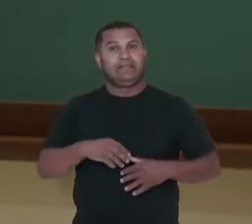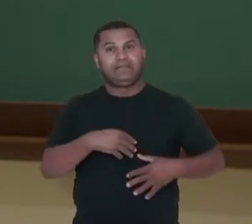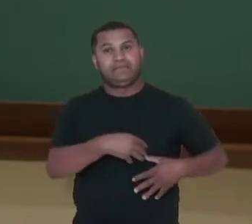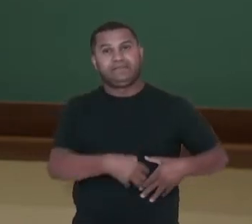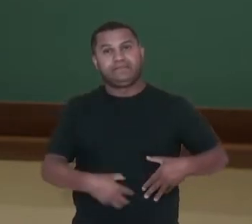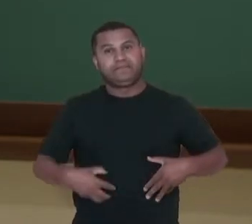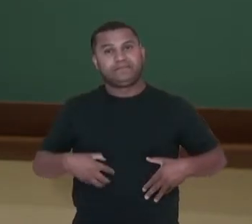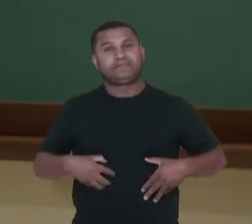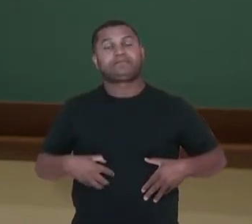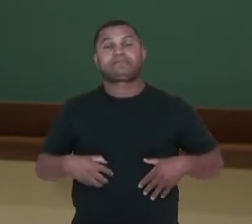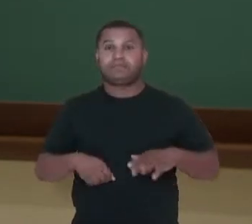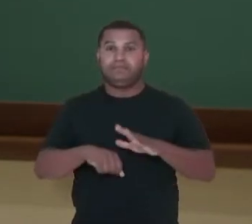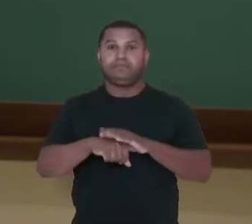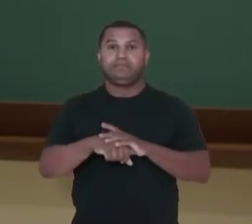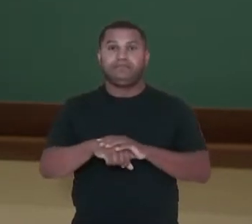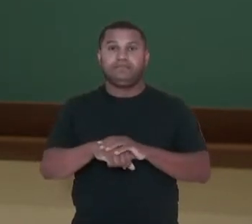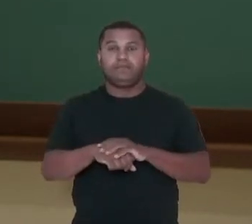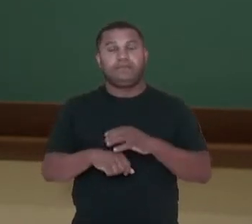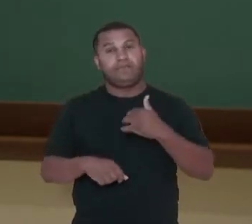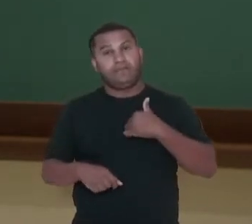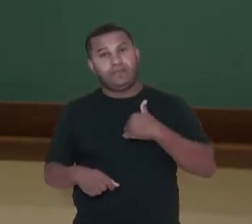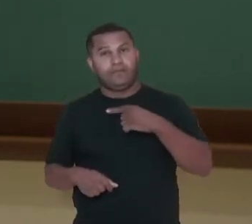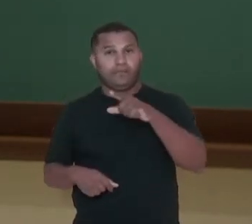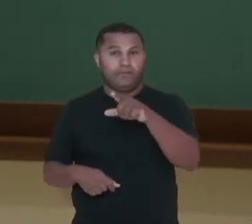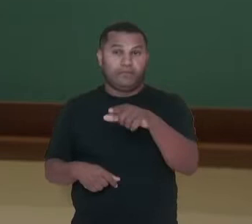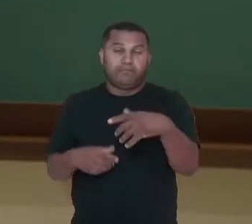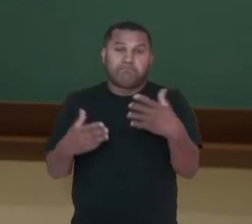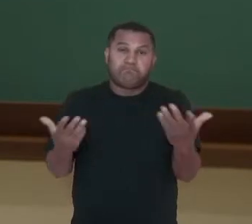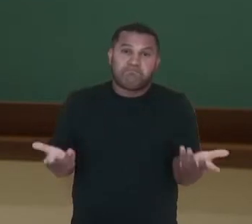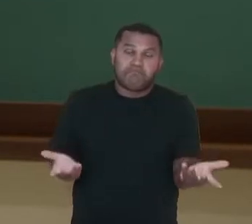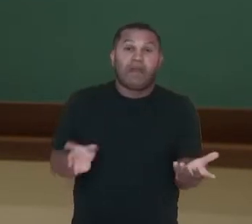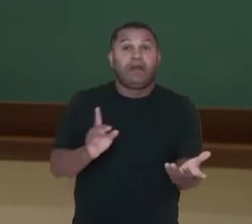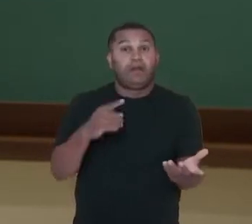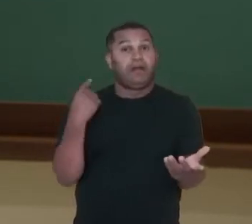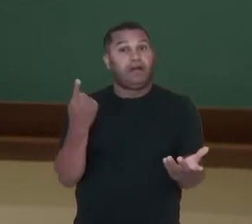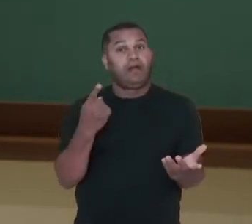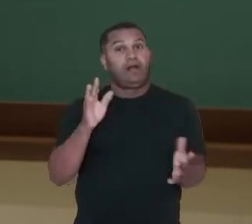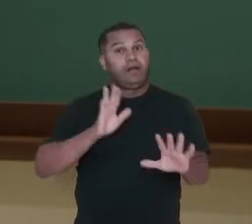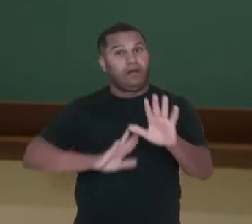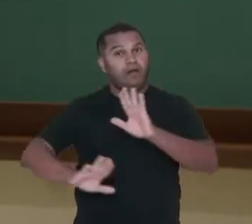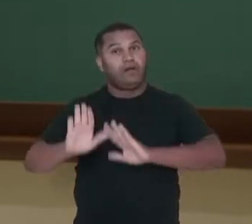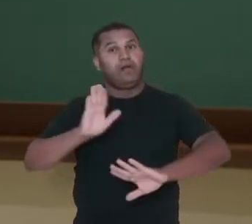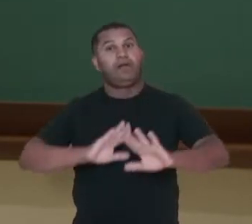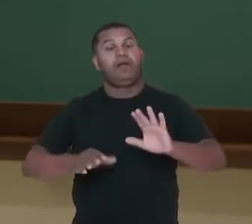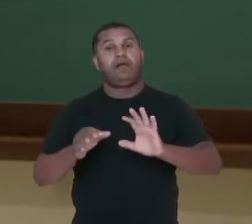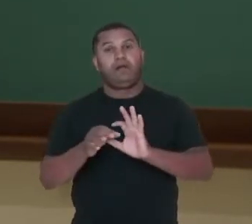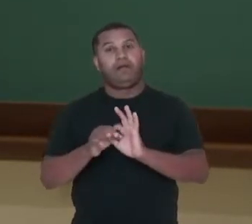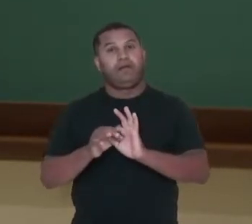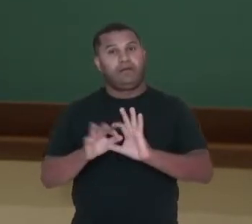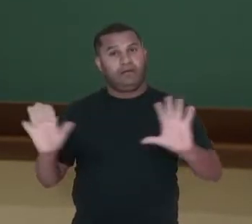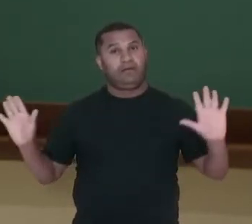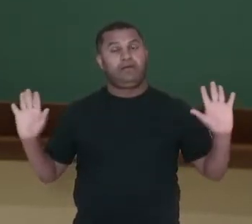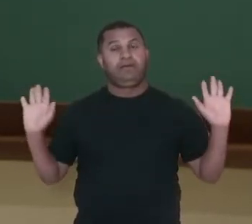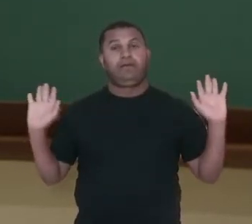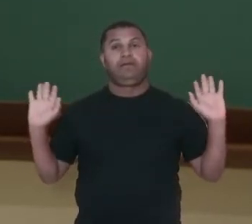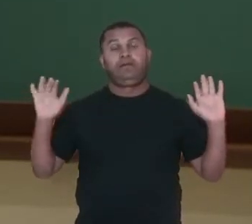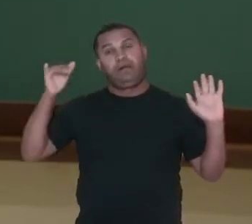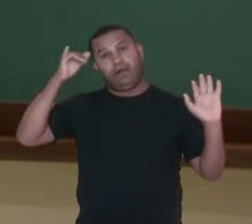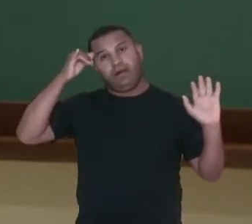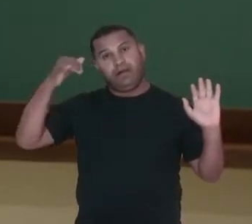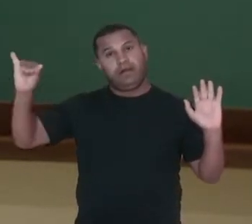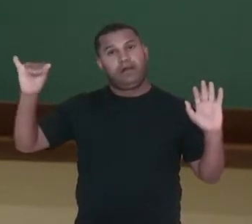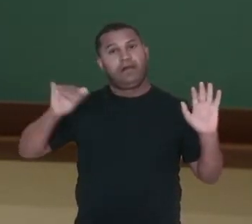você, mas vamos ficar livres, não é mesmo? Vamos fazer de tudo, portanto, para ficarmos